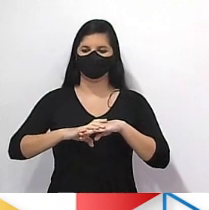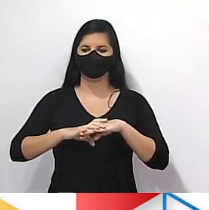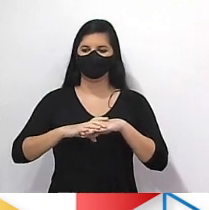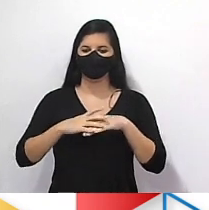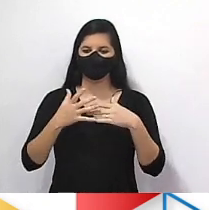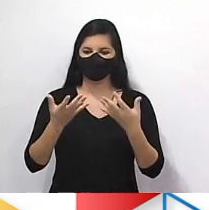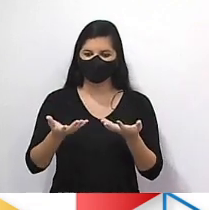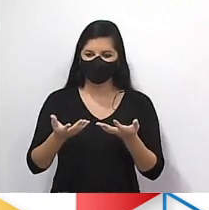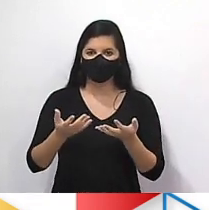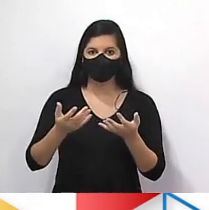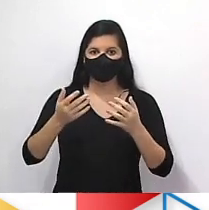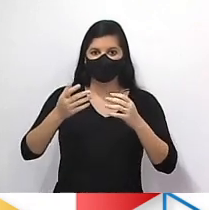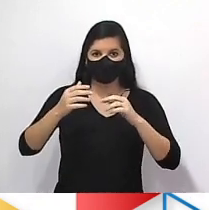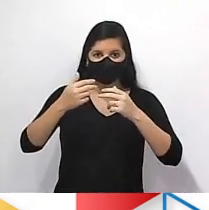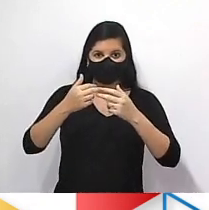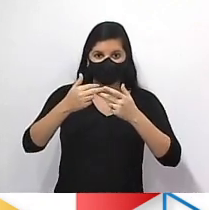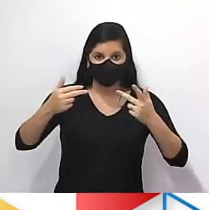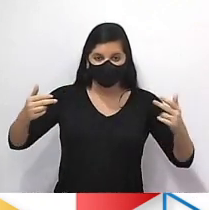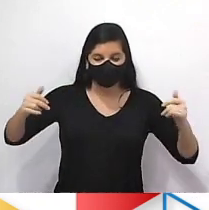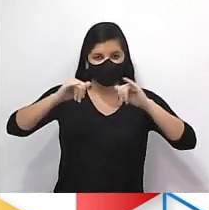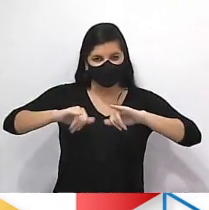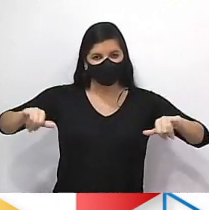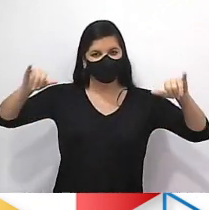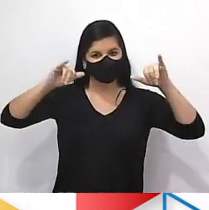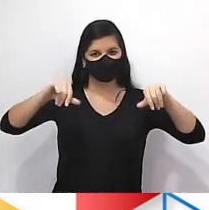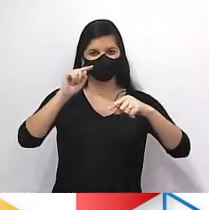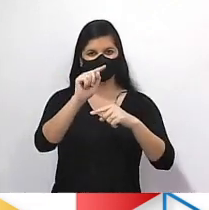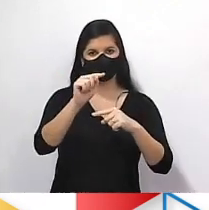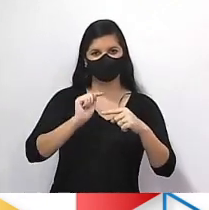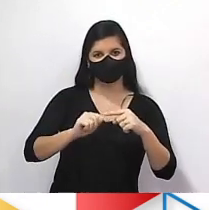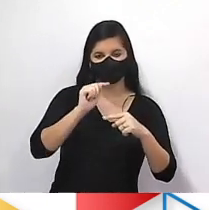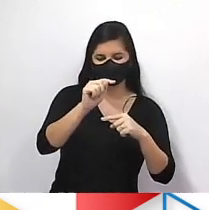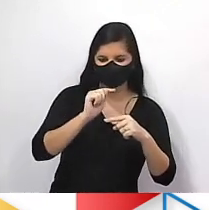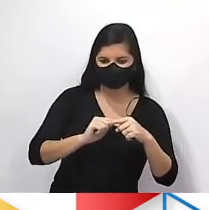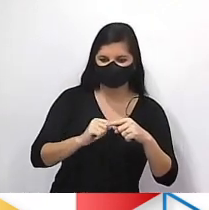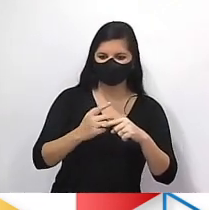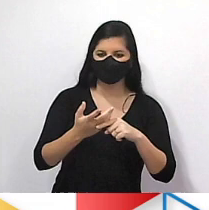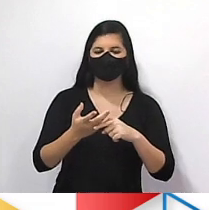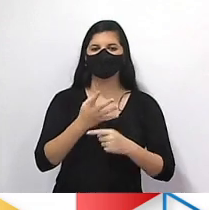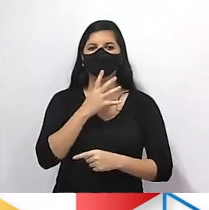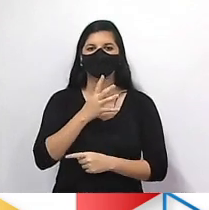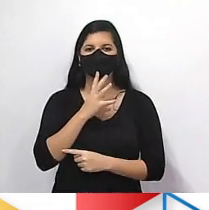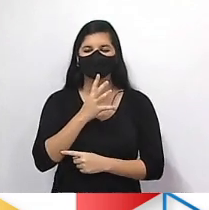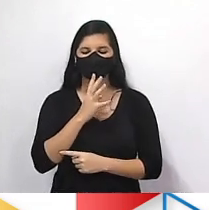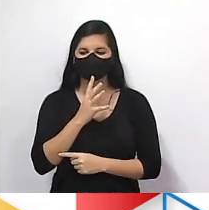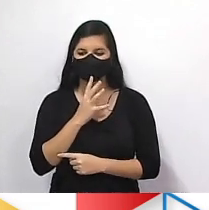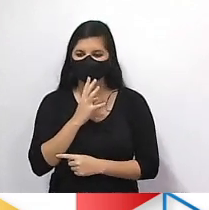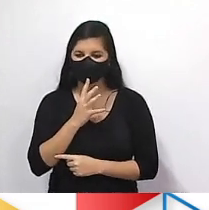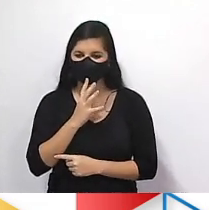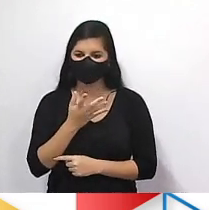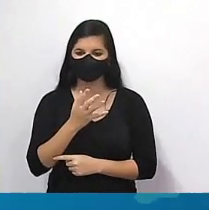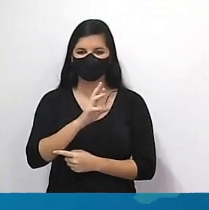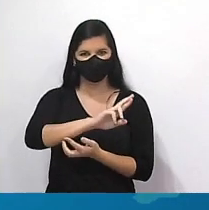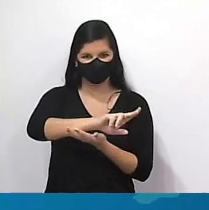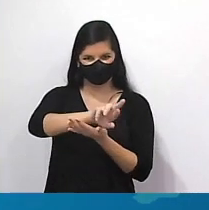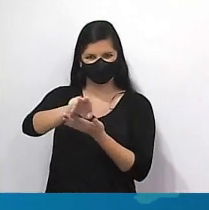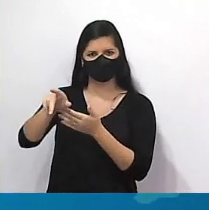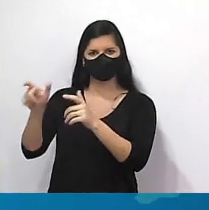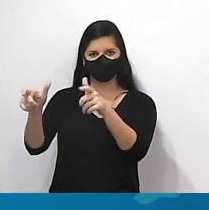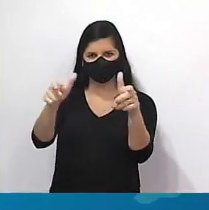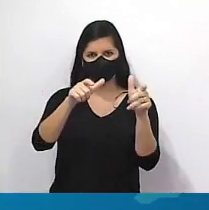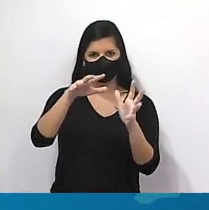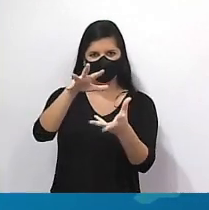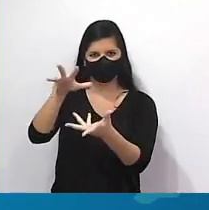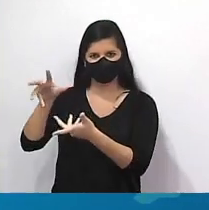as primeiras notícias sobre frações nós tomamos como conhecimento, né? Existem vários lugares do